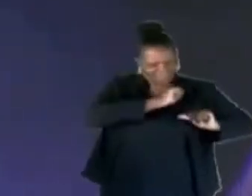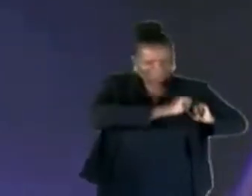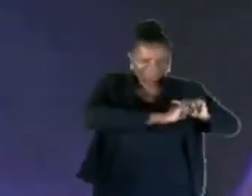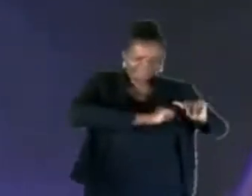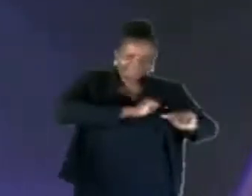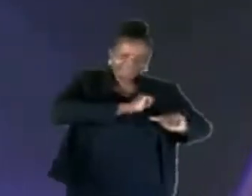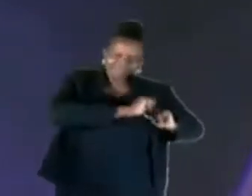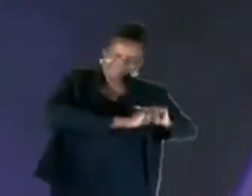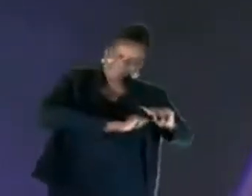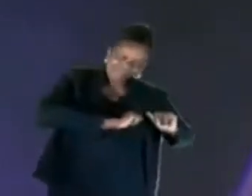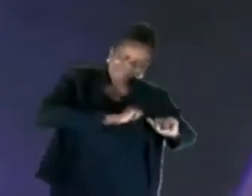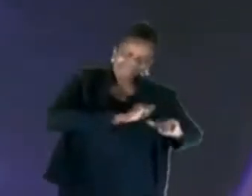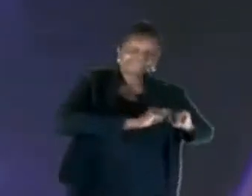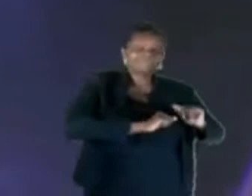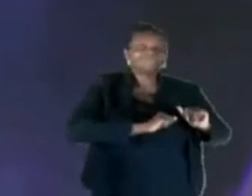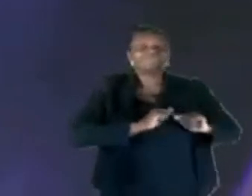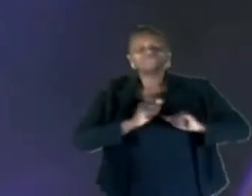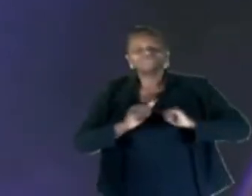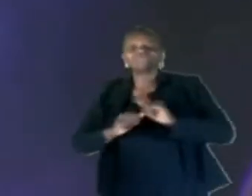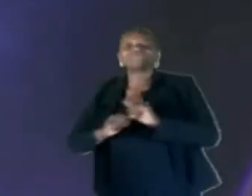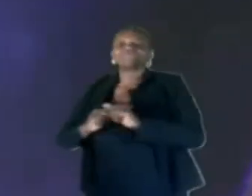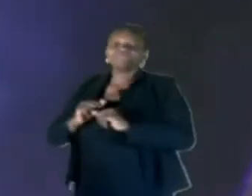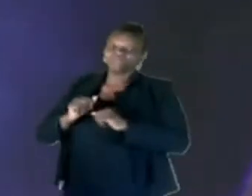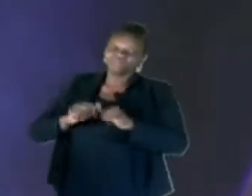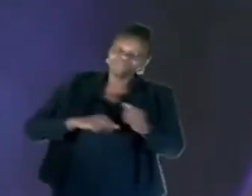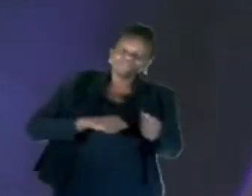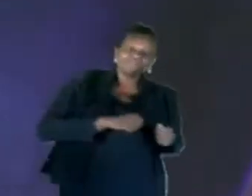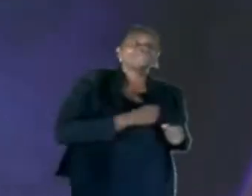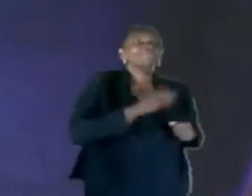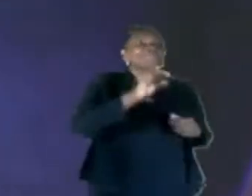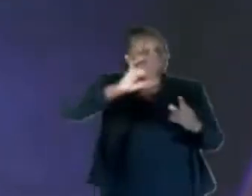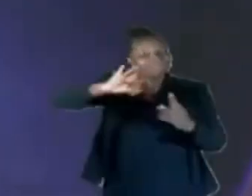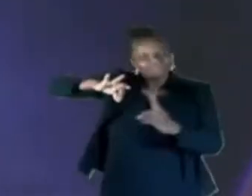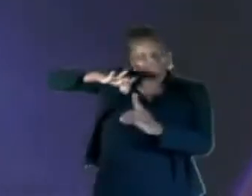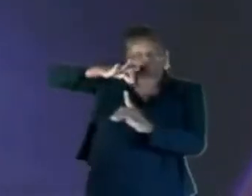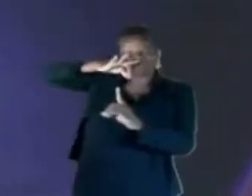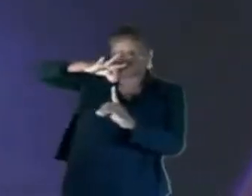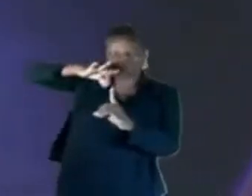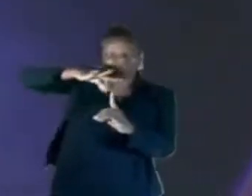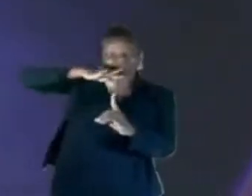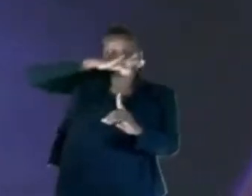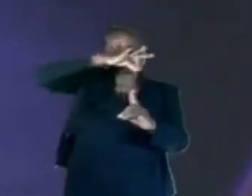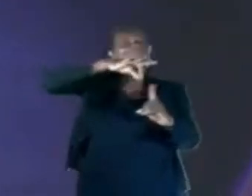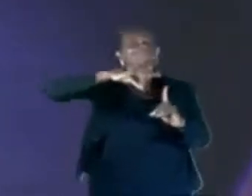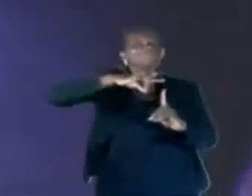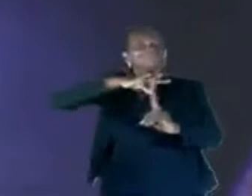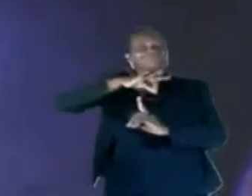em pé, mulheres, louva comigo o coral. Santa e santo